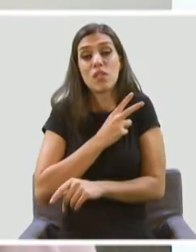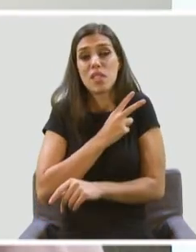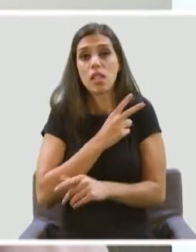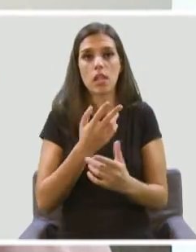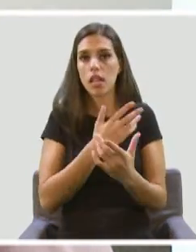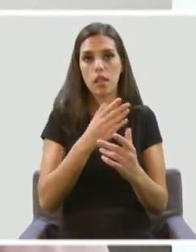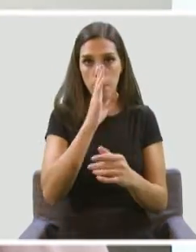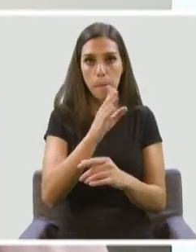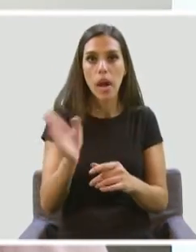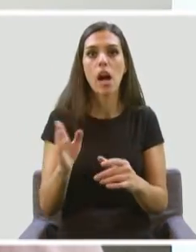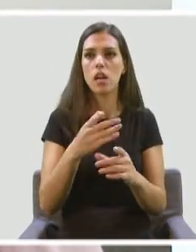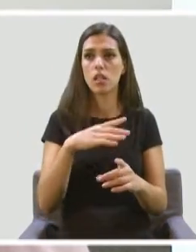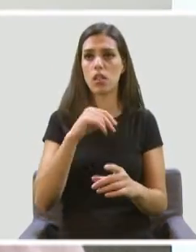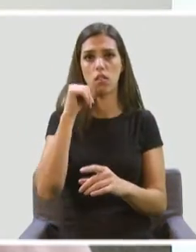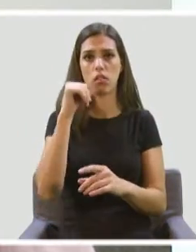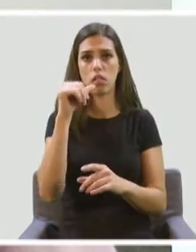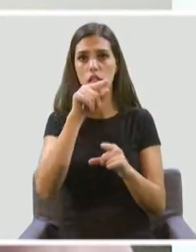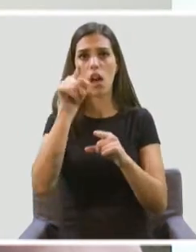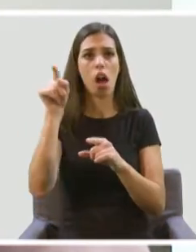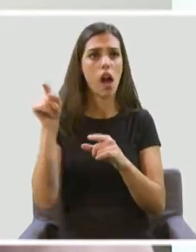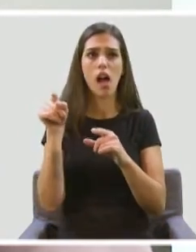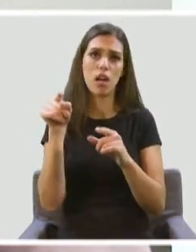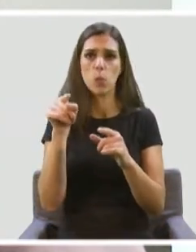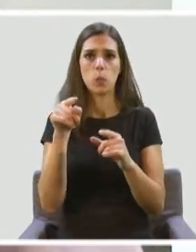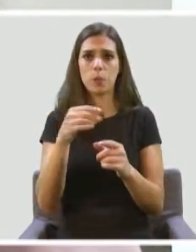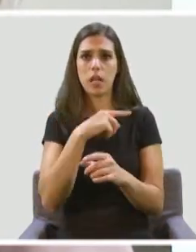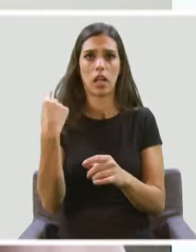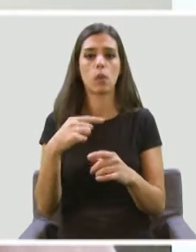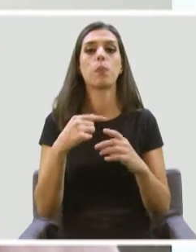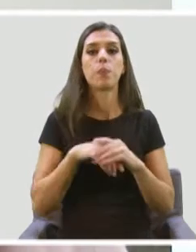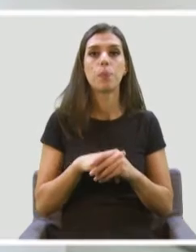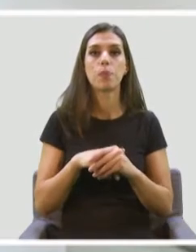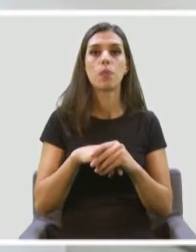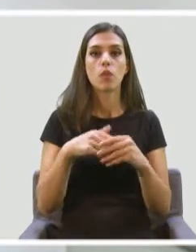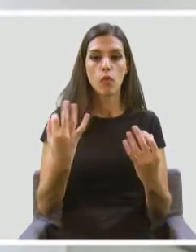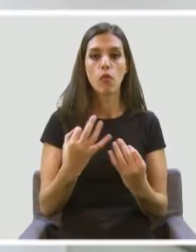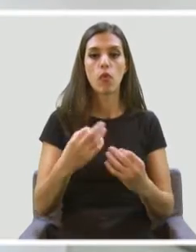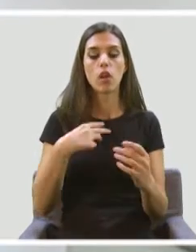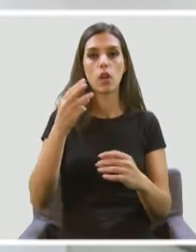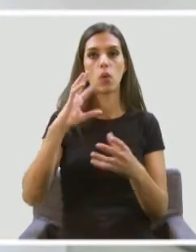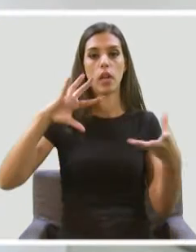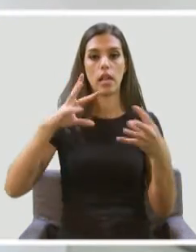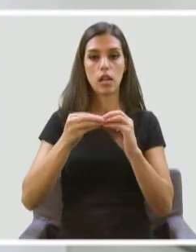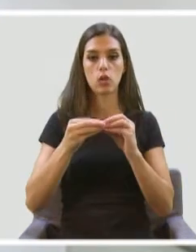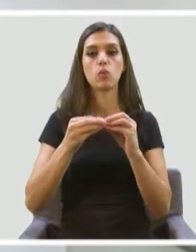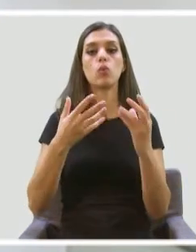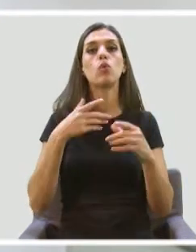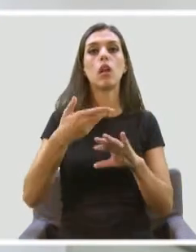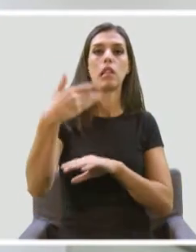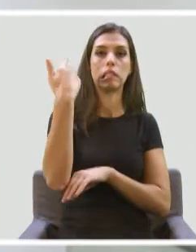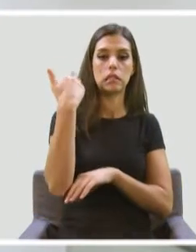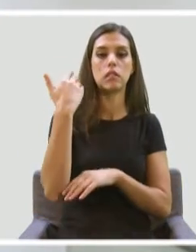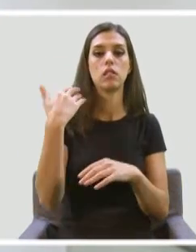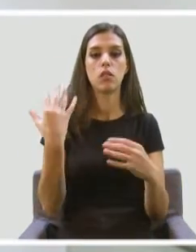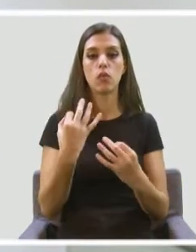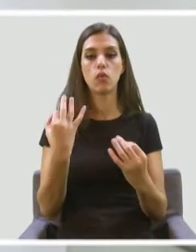universidade com uma componente prática, o que normalmente não é muito comum nas outras faculdades. Last year I did one Erasmus as well, and